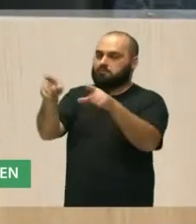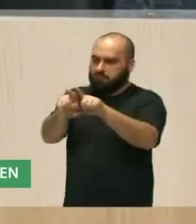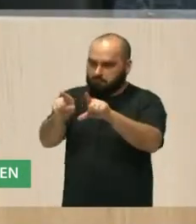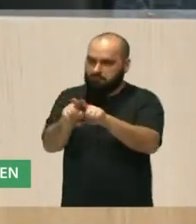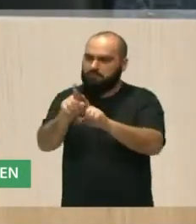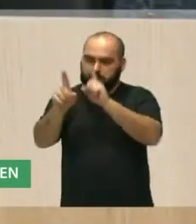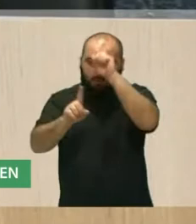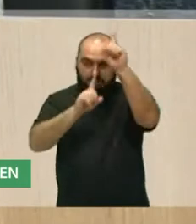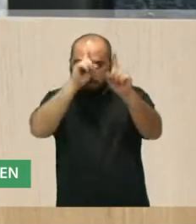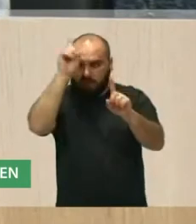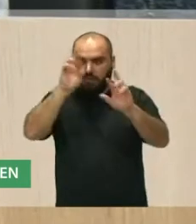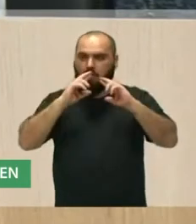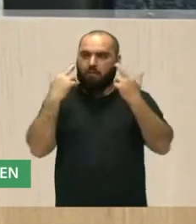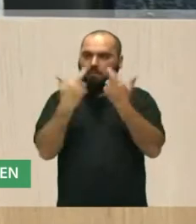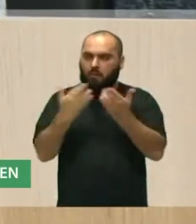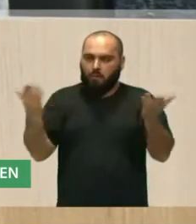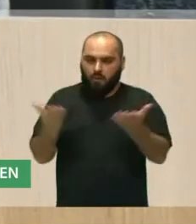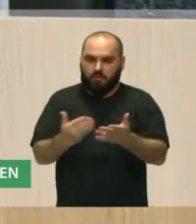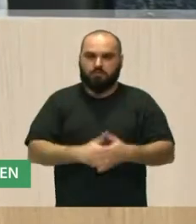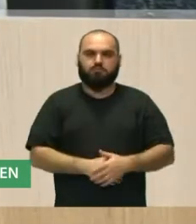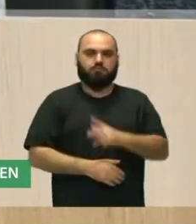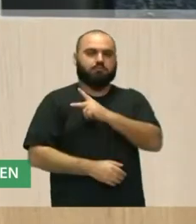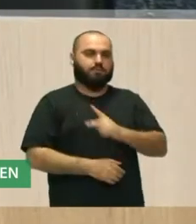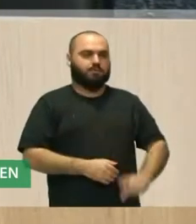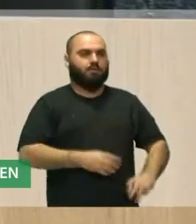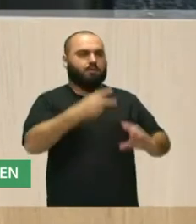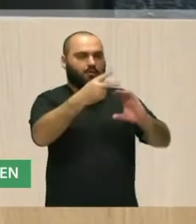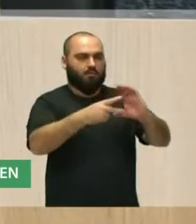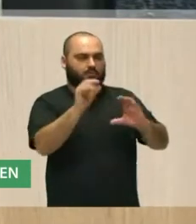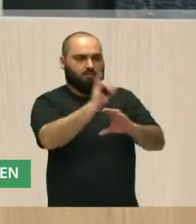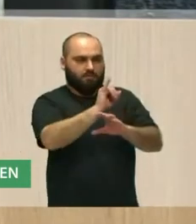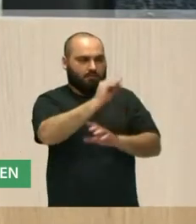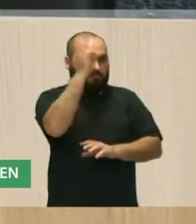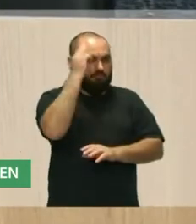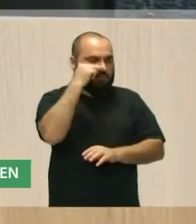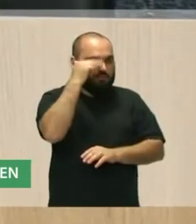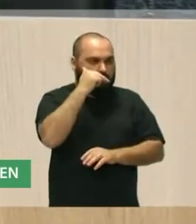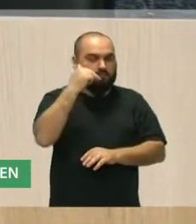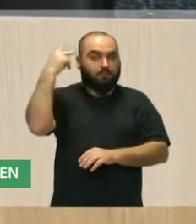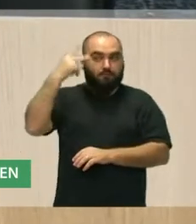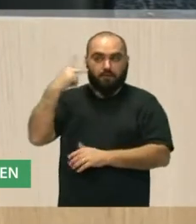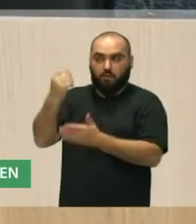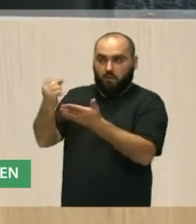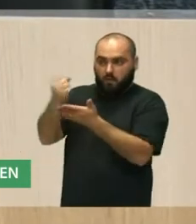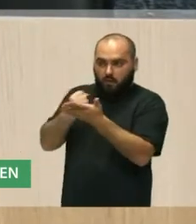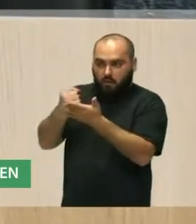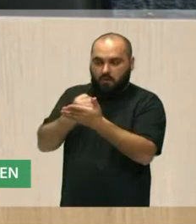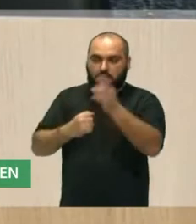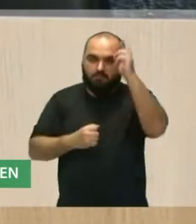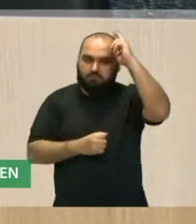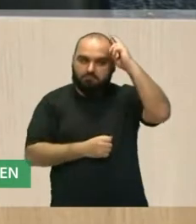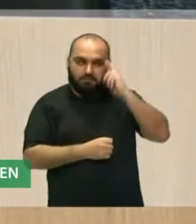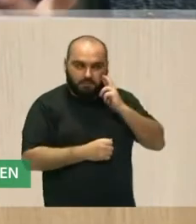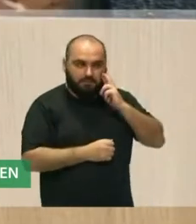essa audiência. Presidente da Câmara de Vereadores, Marcelo Werner, vereador Otto, vereador Beto Cunha, todos os representantes da